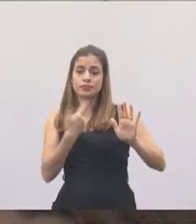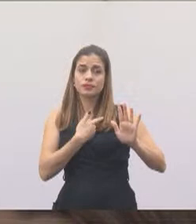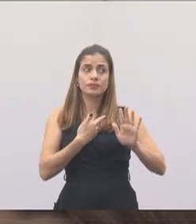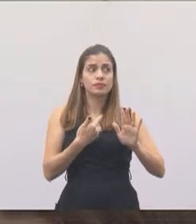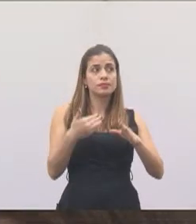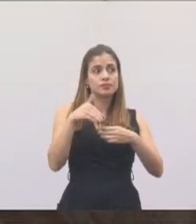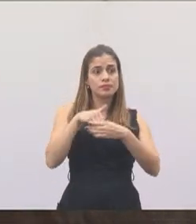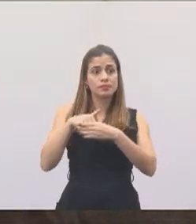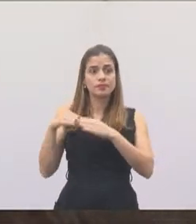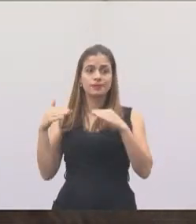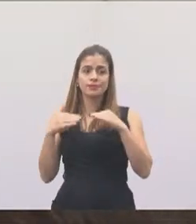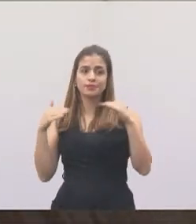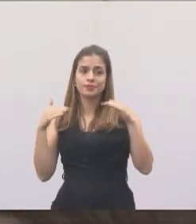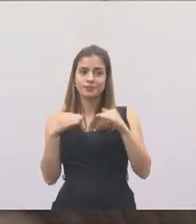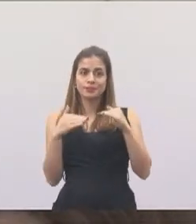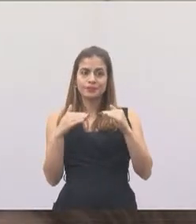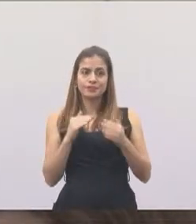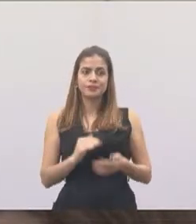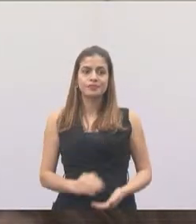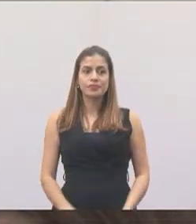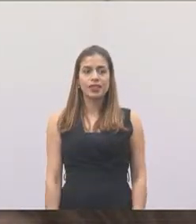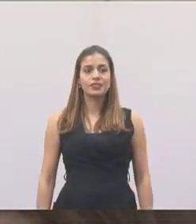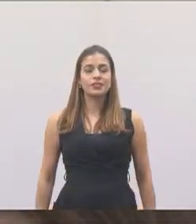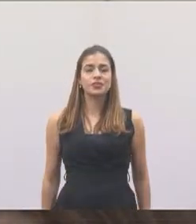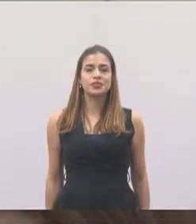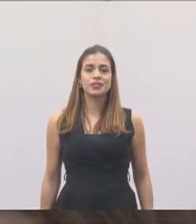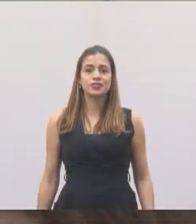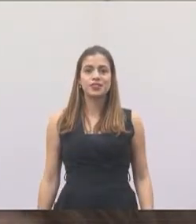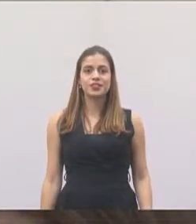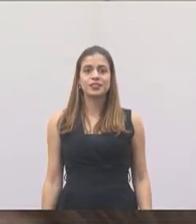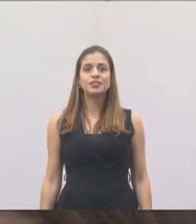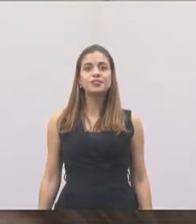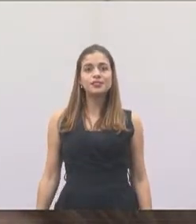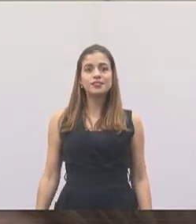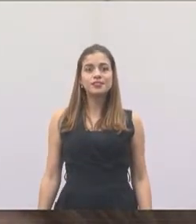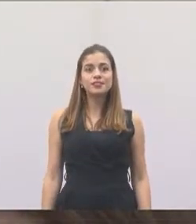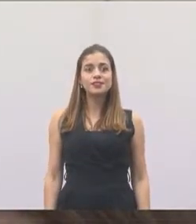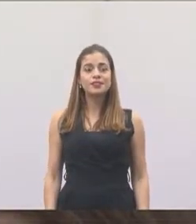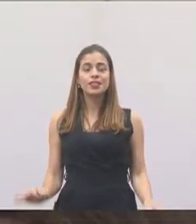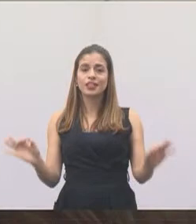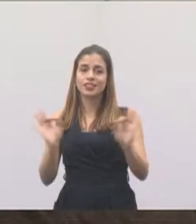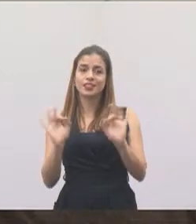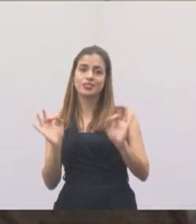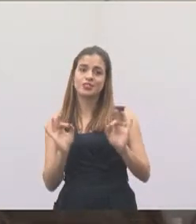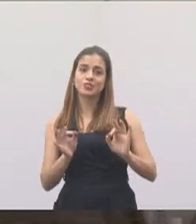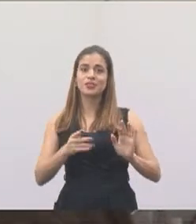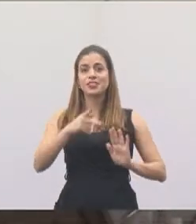favorável. Quer dizer que então, ótimo projeto, meu voto é favorável.